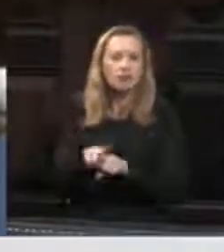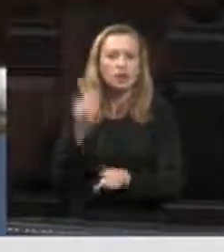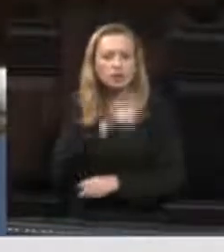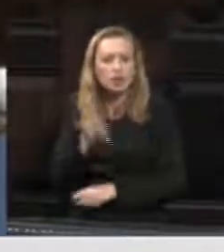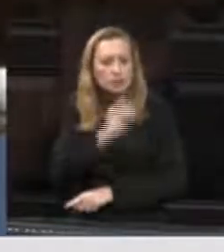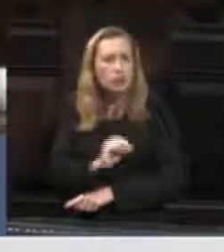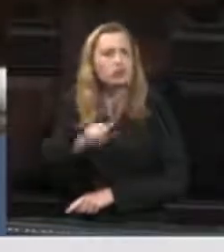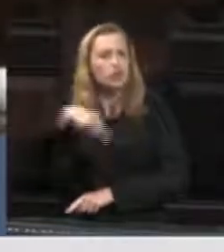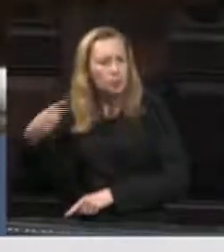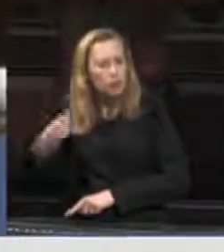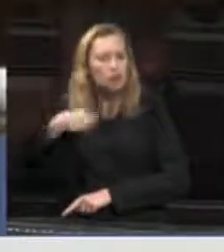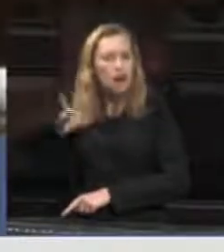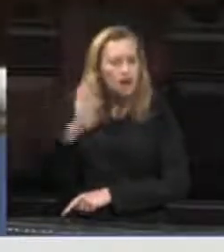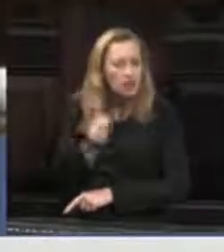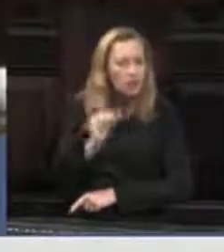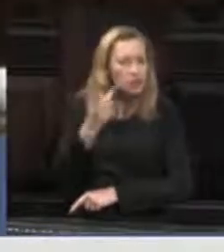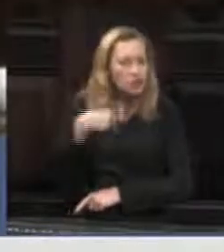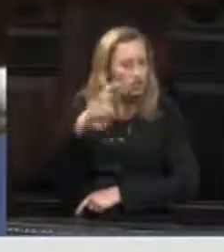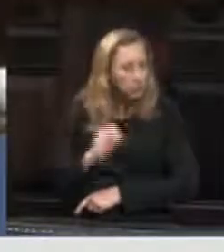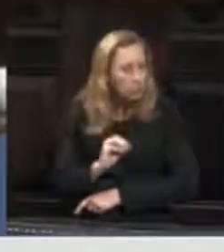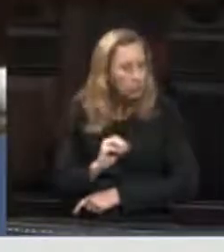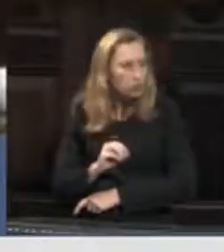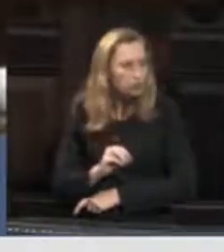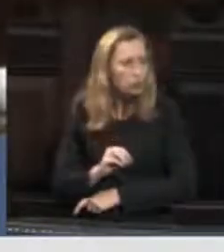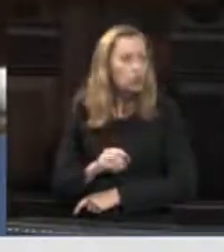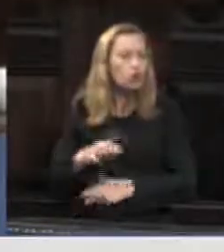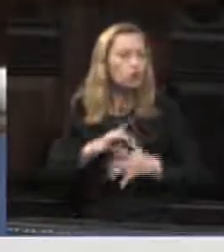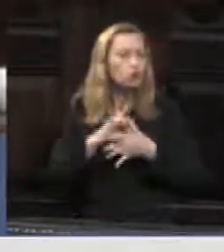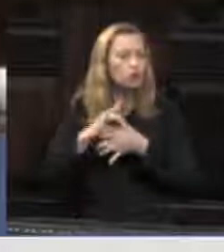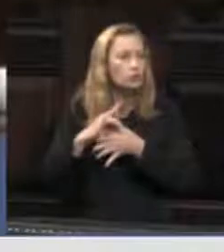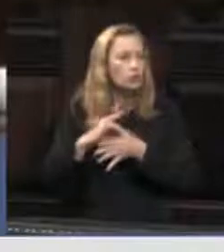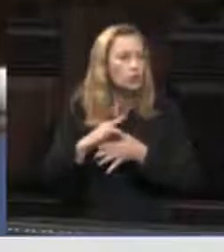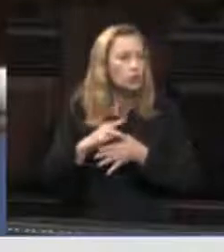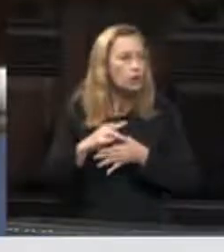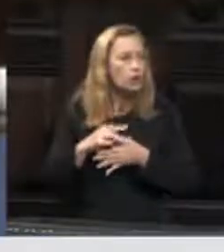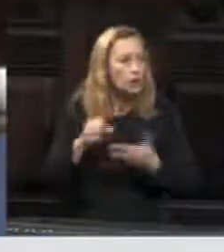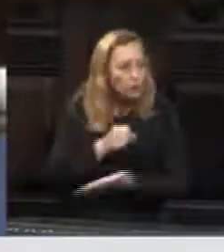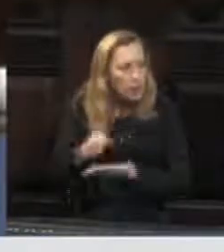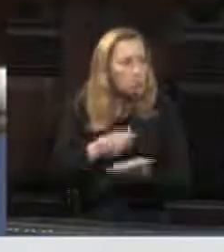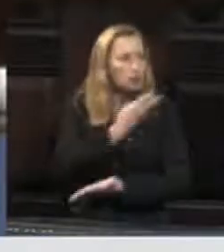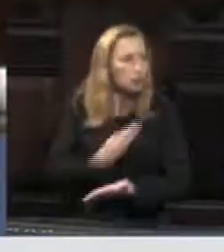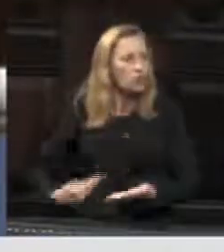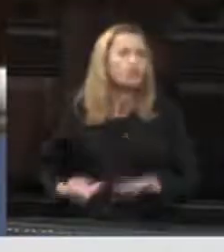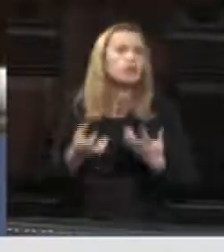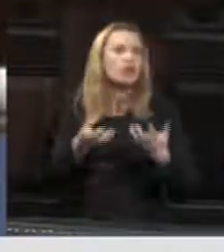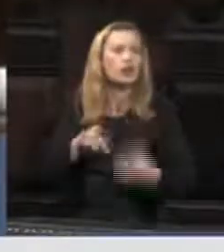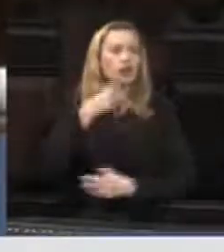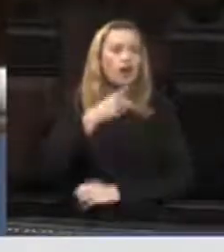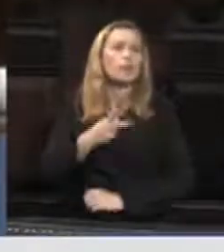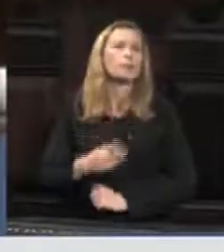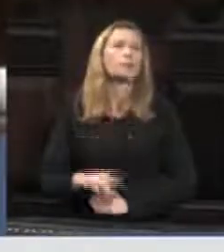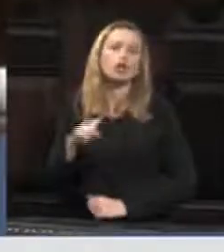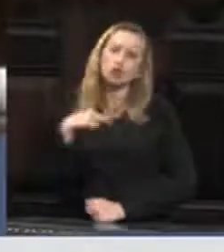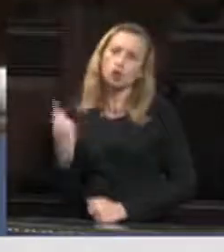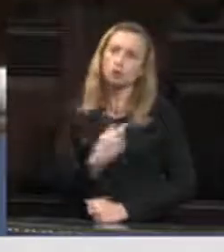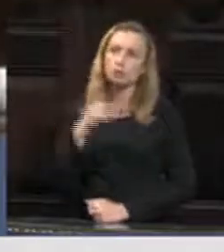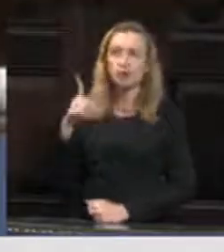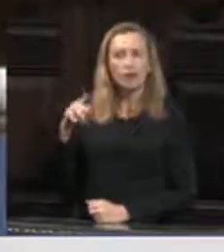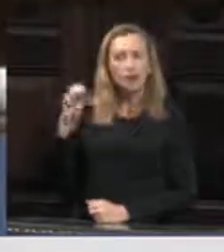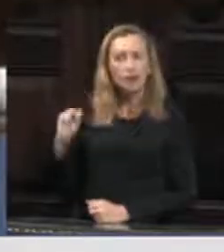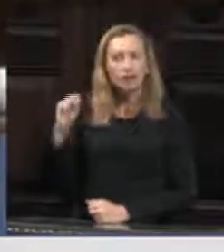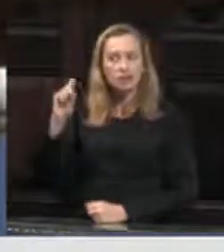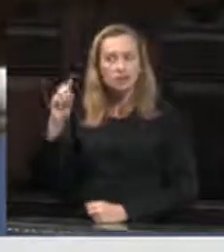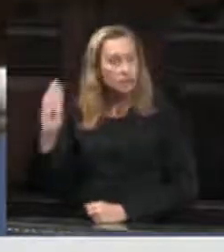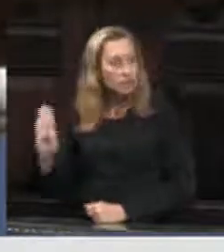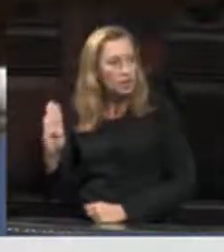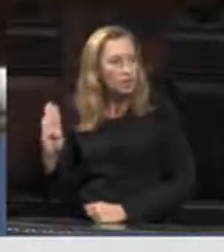deputado márcio pacheco na líder do governo quer dizer o seguinte nós do psb mesmo partido de